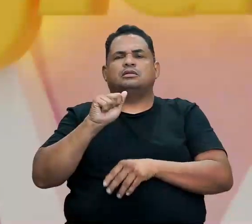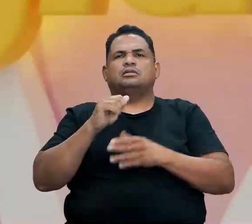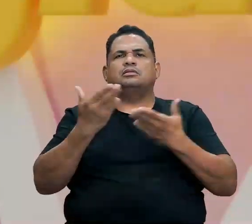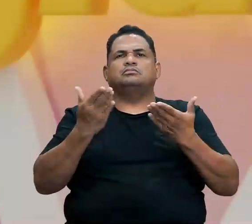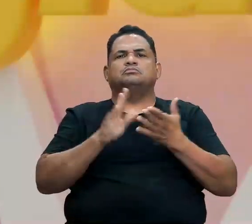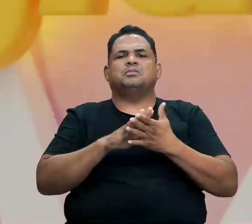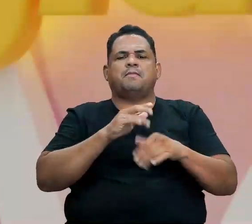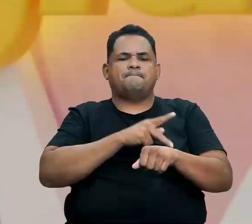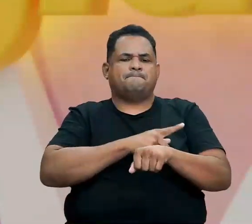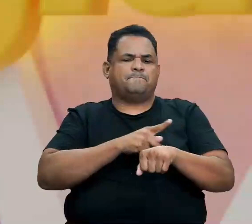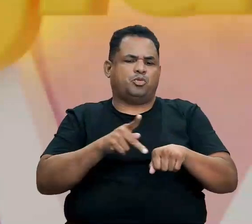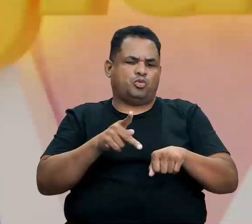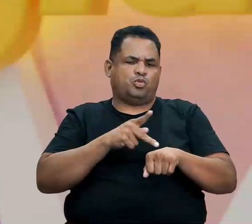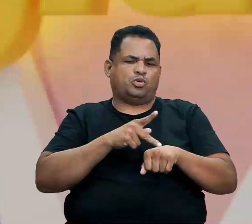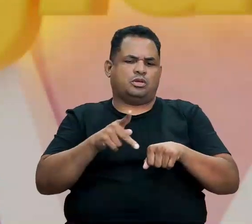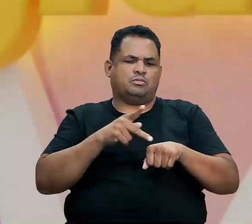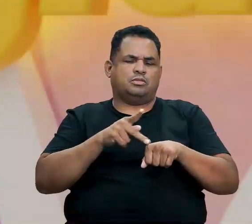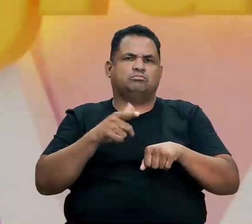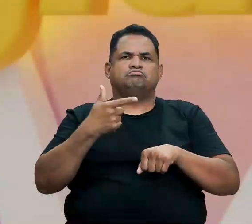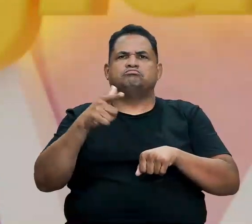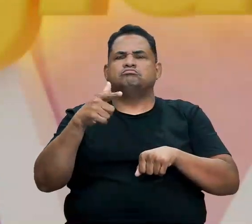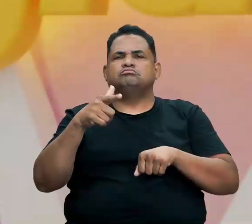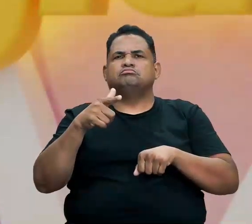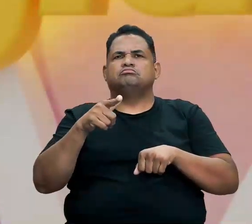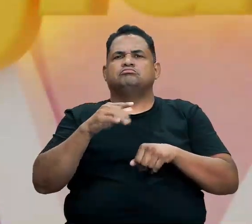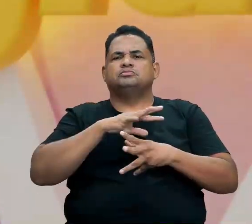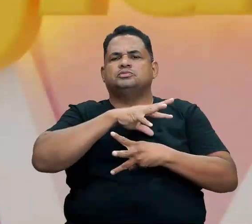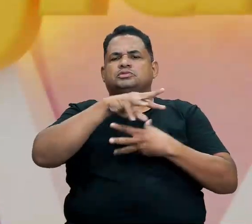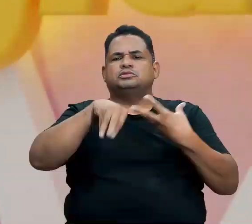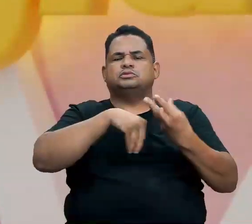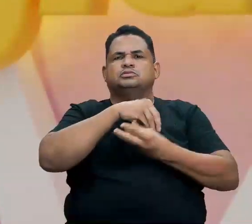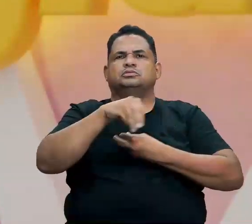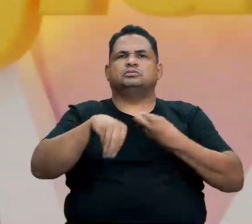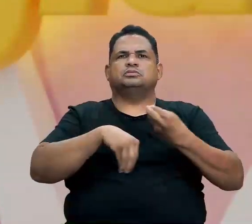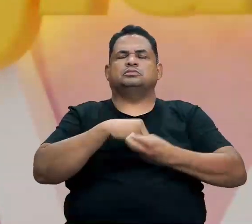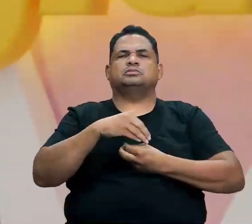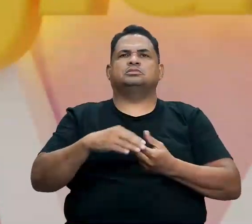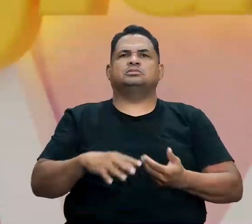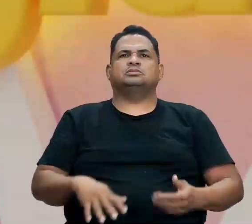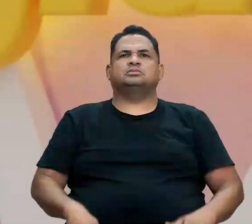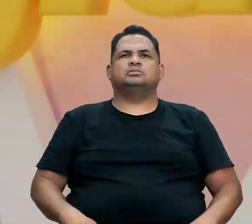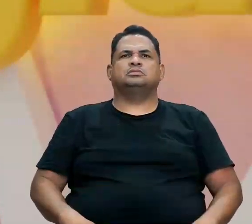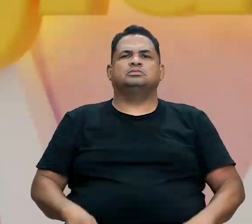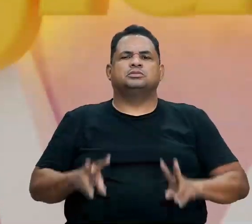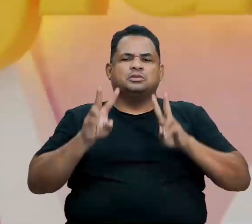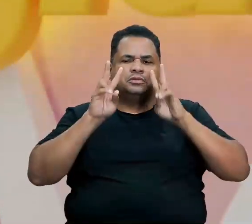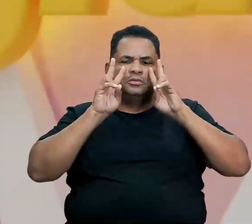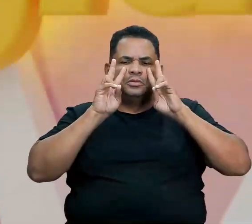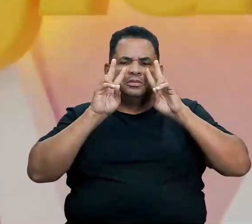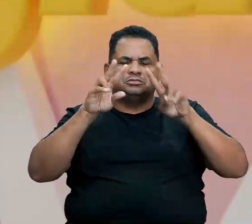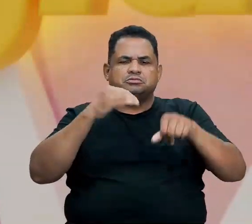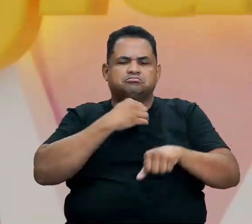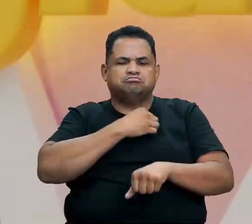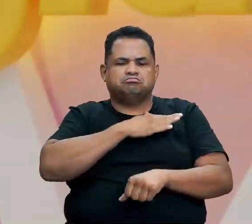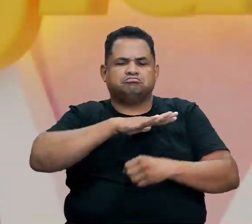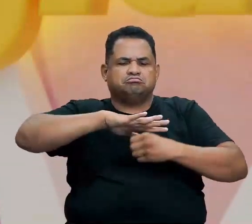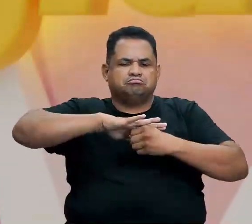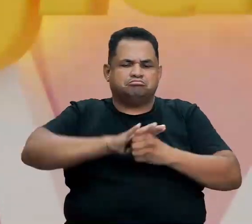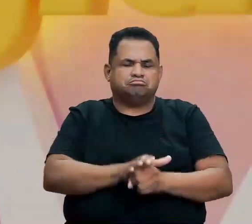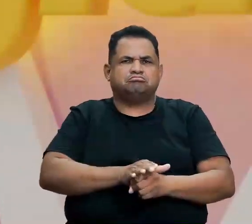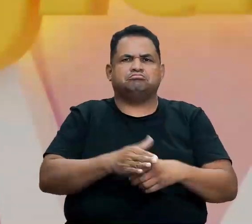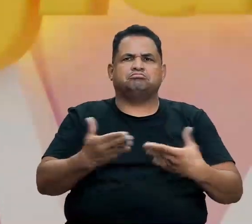Pura, onde não tivesse essa miscigenação, né? Isso é uma visão preconceituosa, discriminatória.